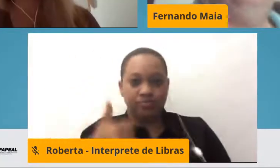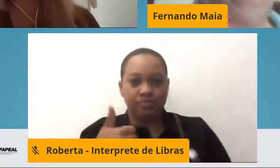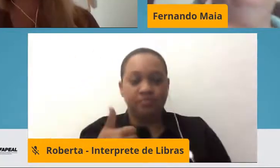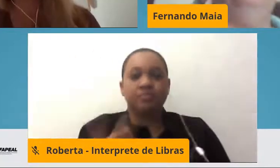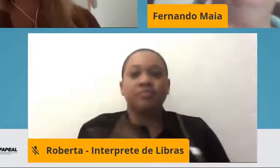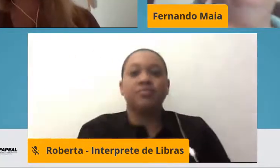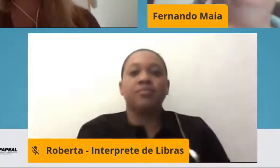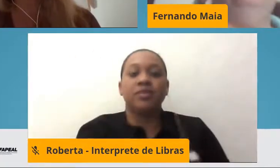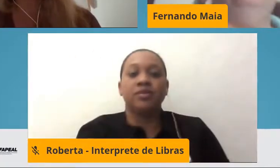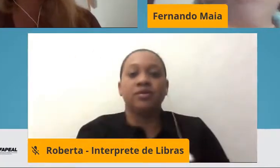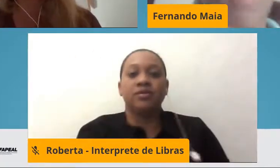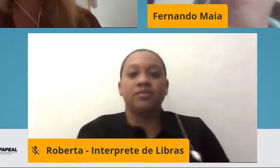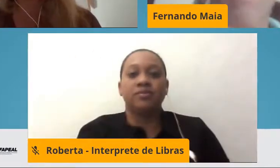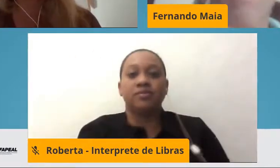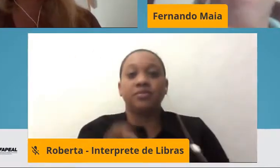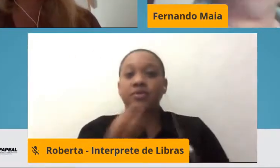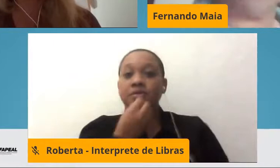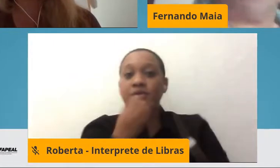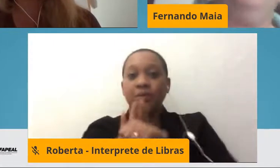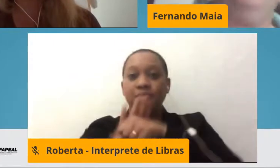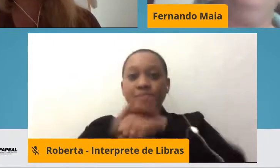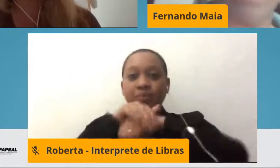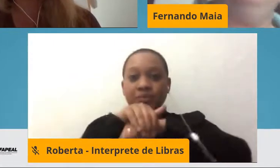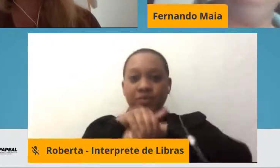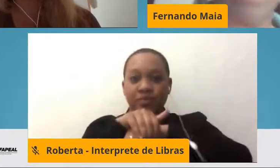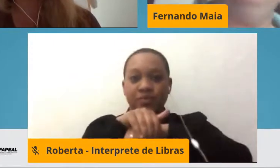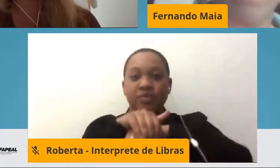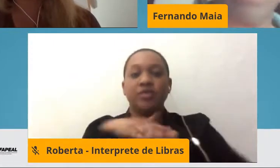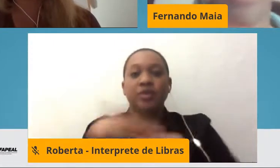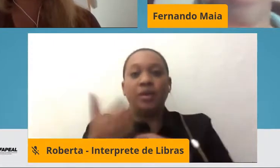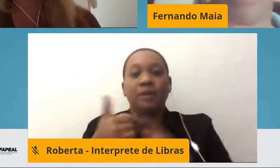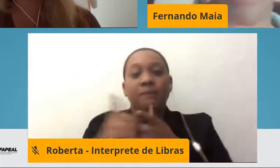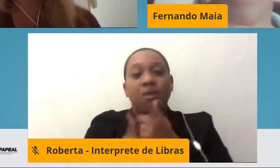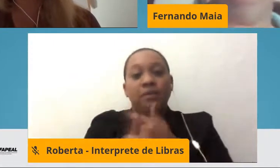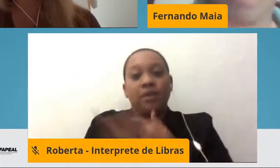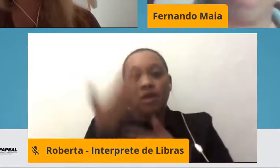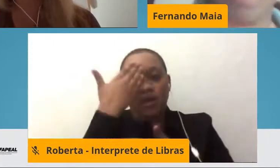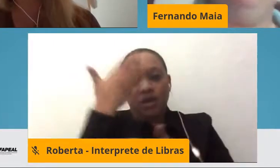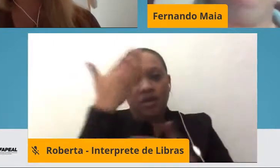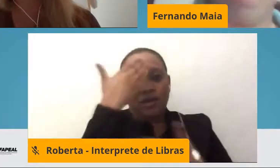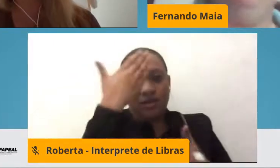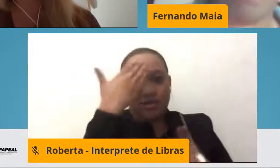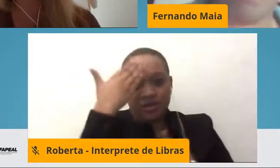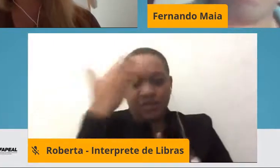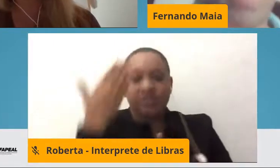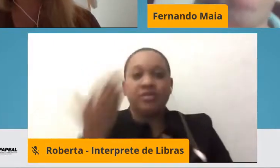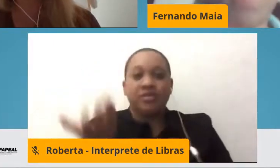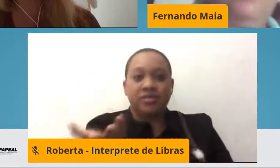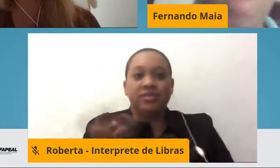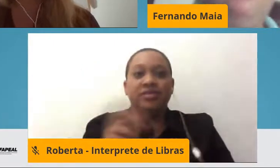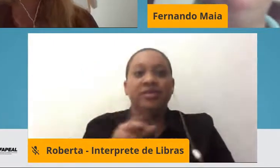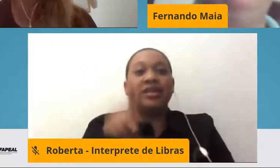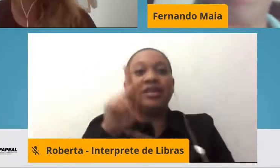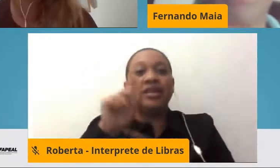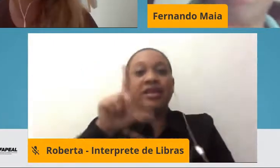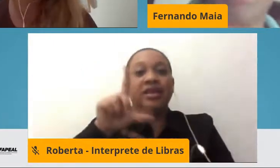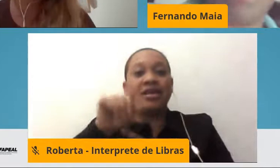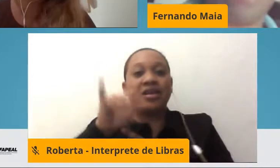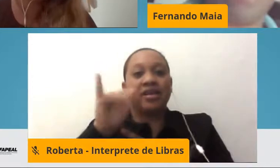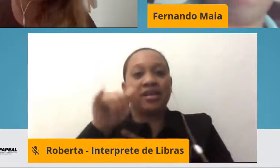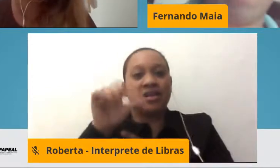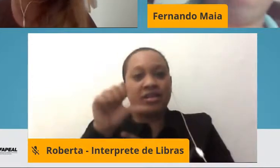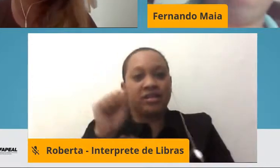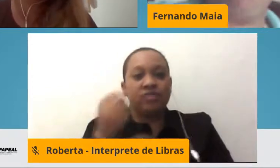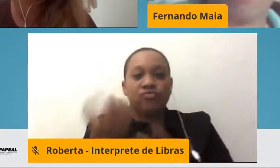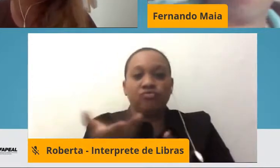Beleza. Muito boa noite. Em primeiro lugar, eu quero agradecer a gentileza do Claís, a minha amiga, que teve a gentileza de me convidar para esse